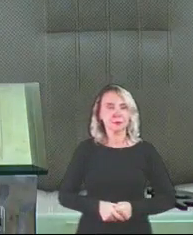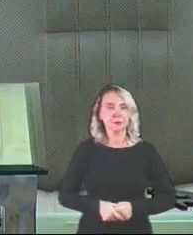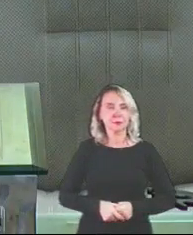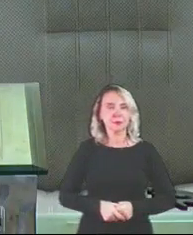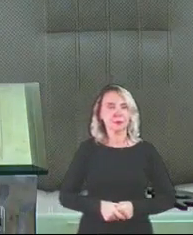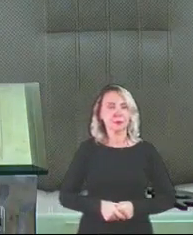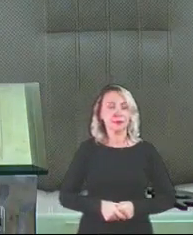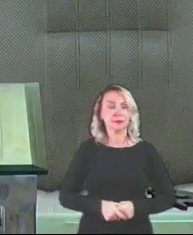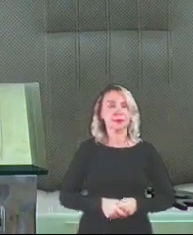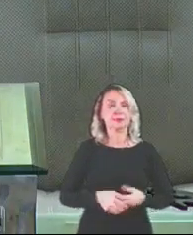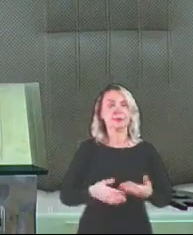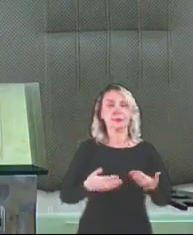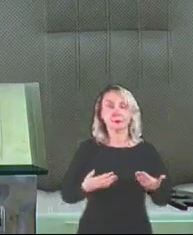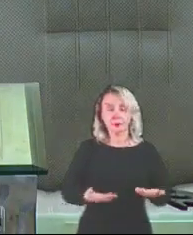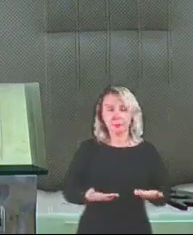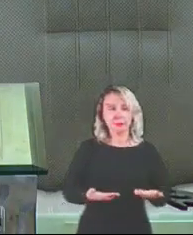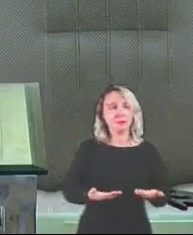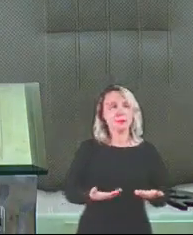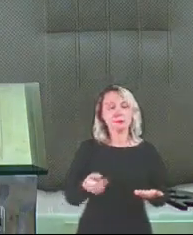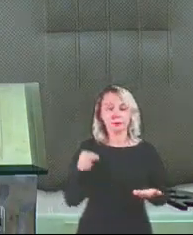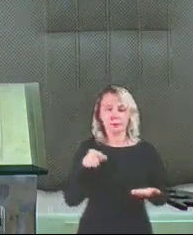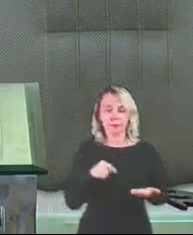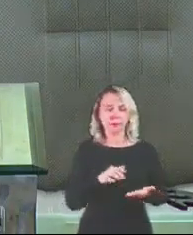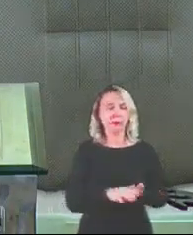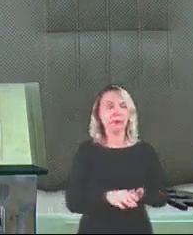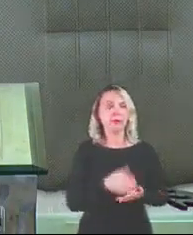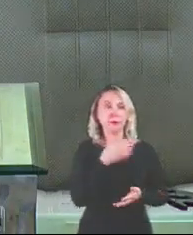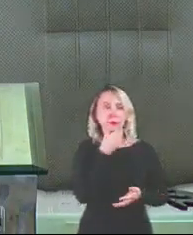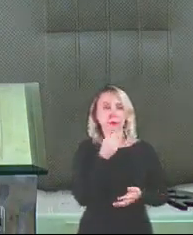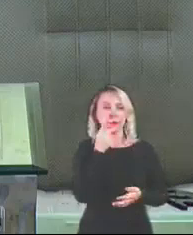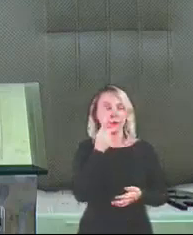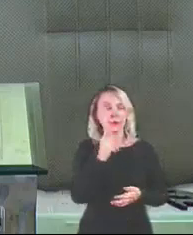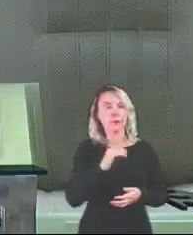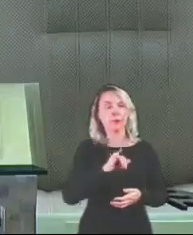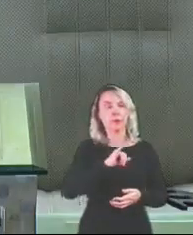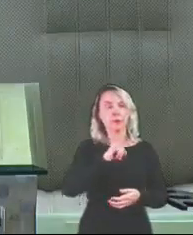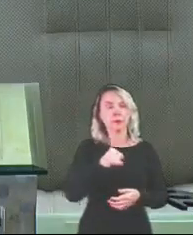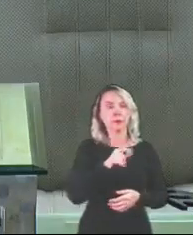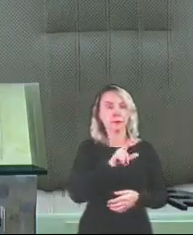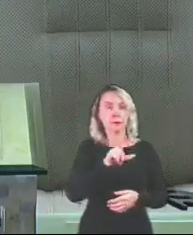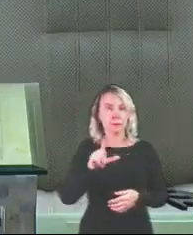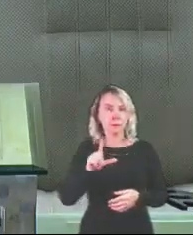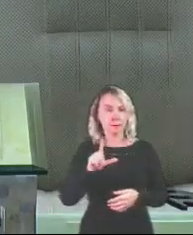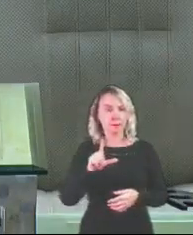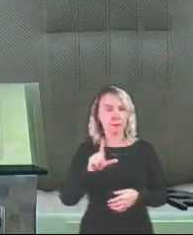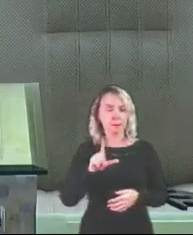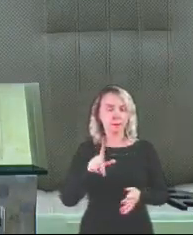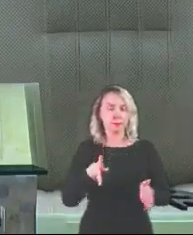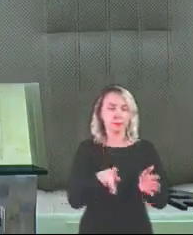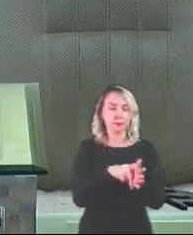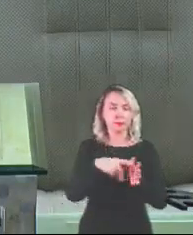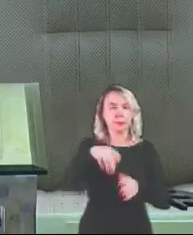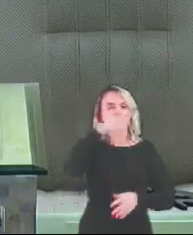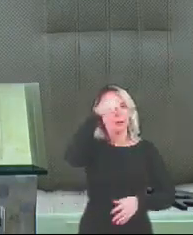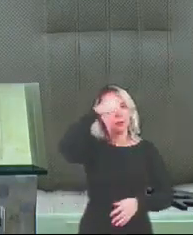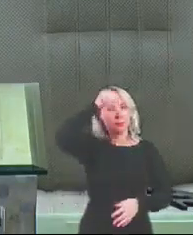Aí aqui está o profeta Joel, o profeta do avivamento.